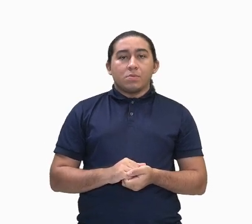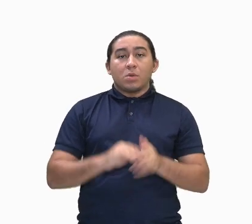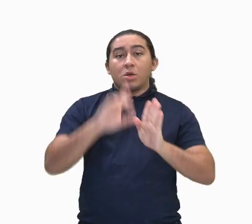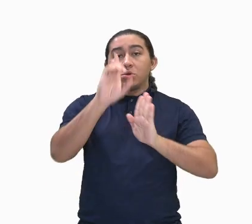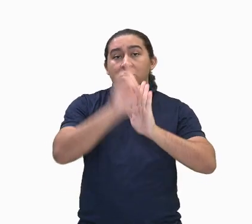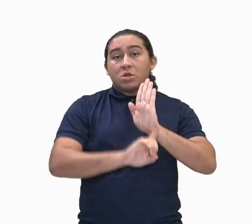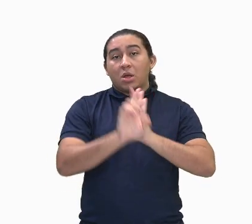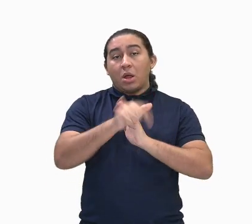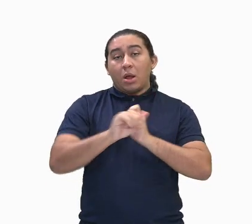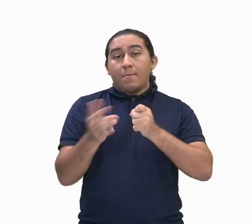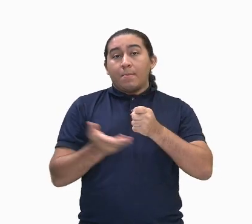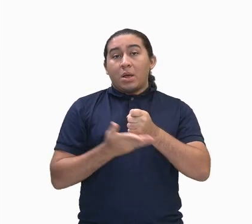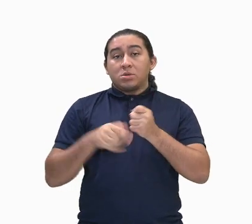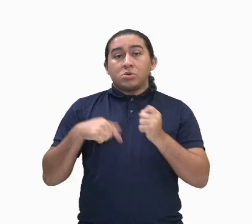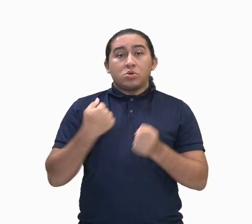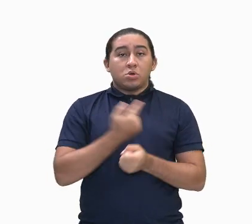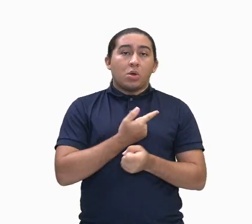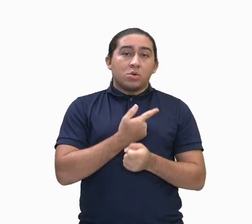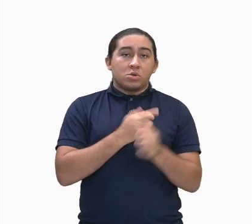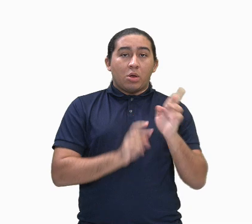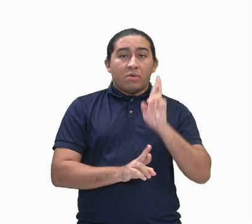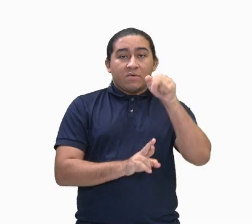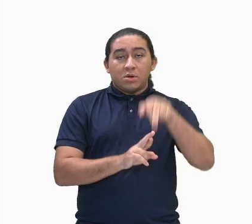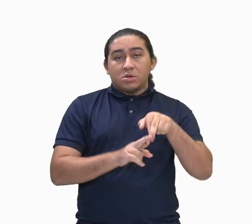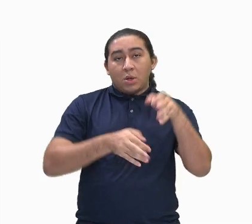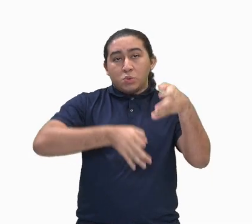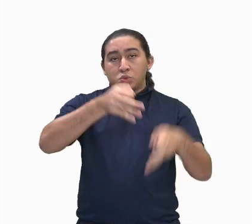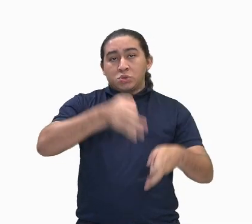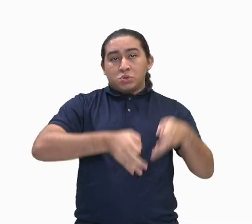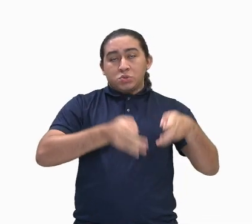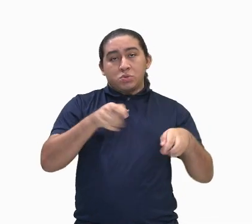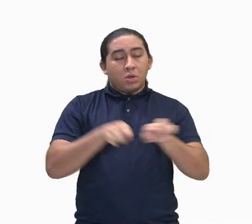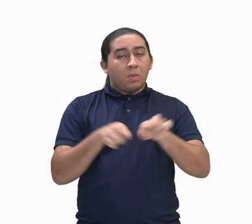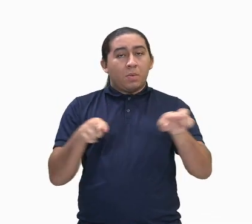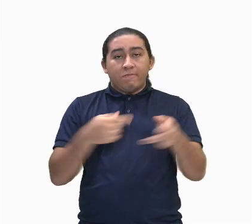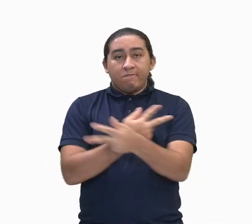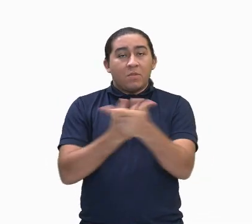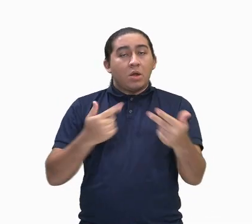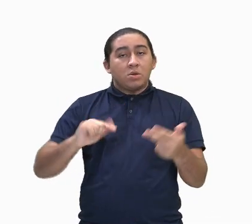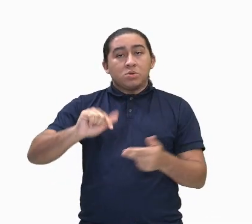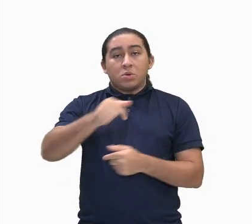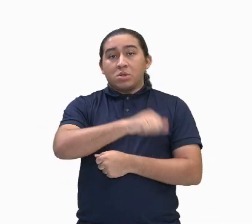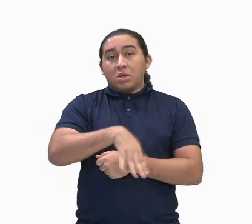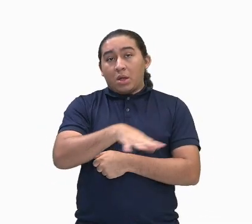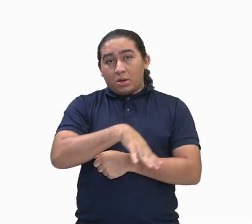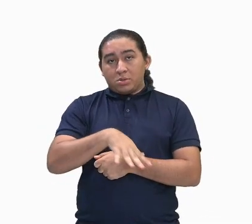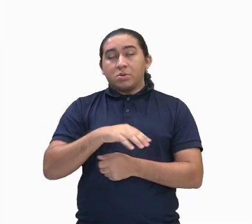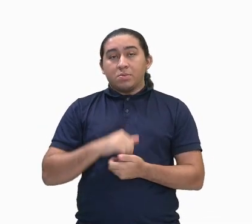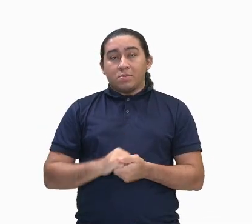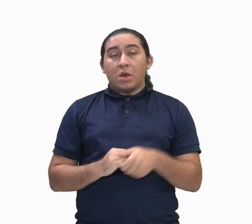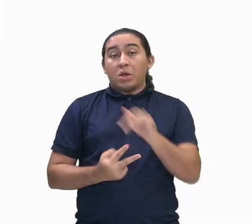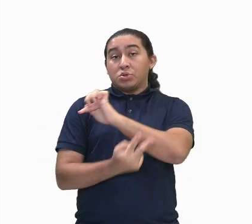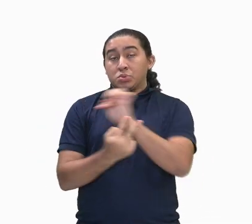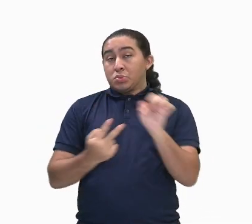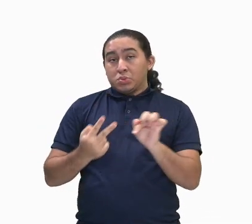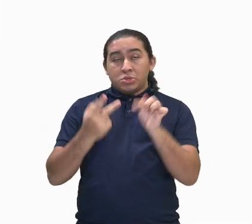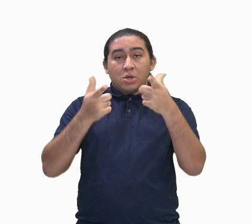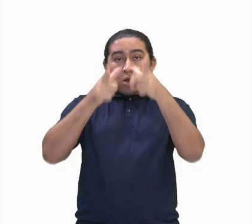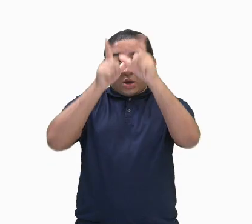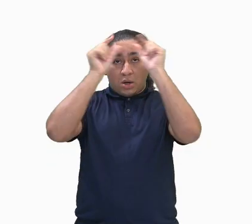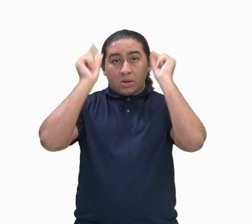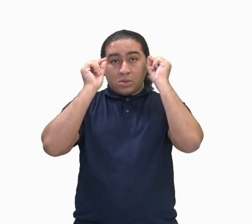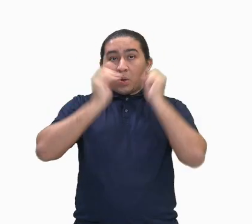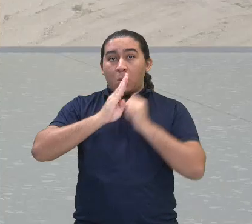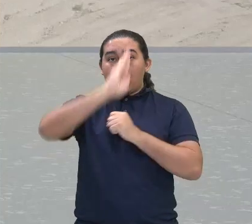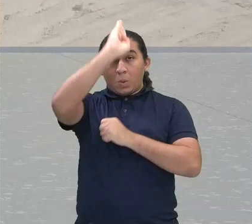código jurídico na questão civil, criminal e em outras áreas, tanto a Grécia quanto Roma, a gente vai ver